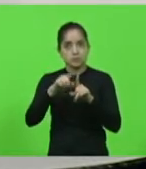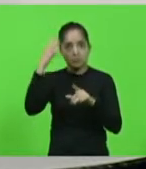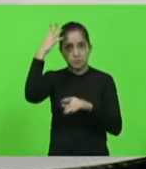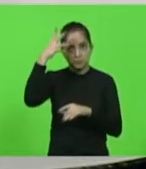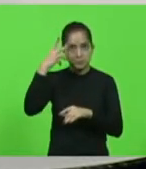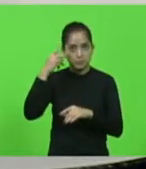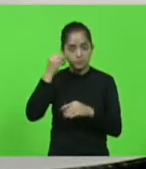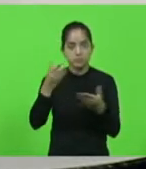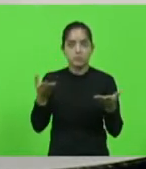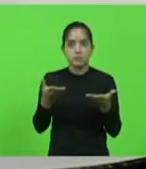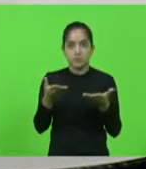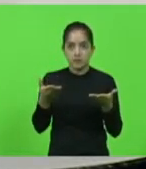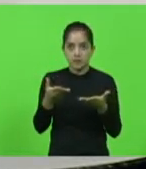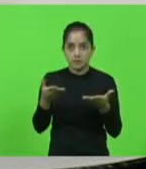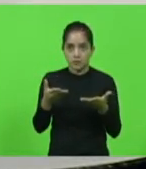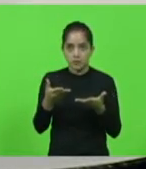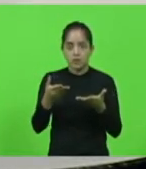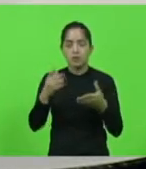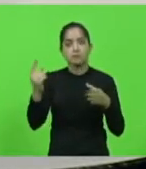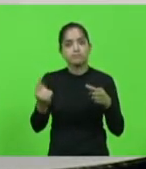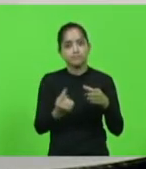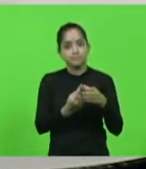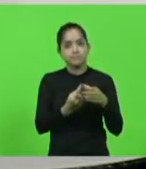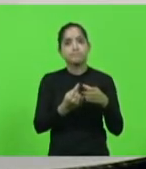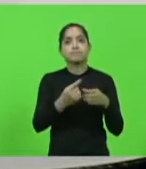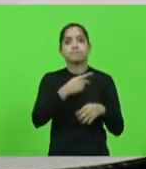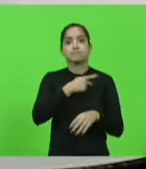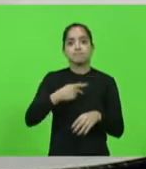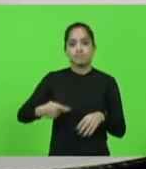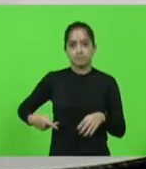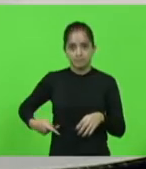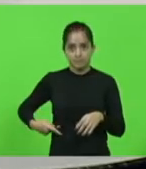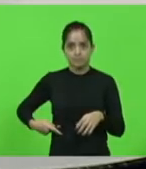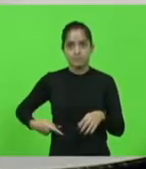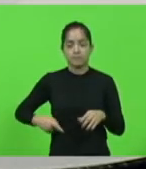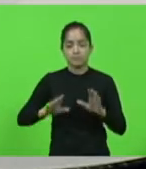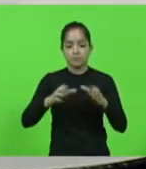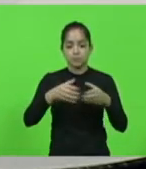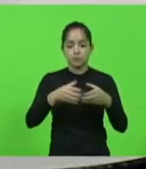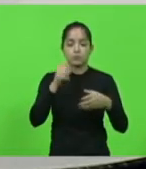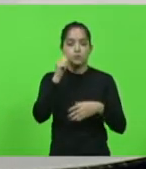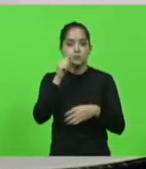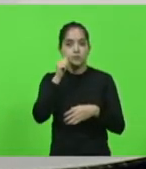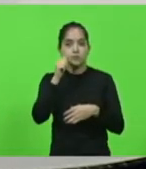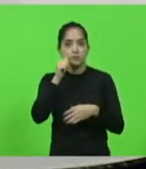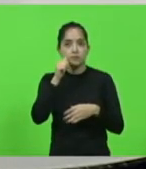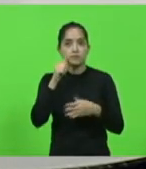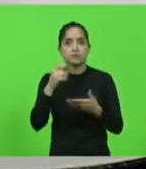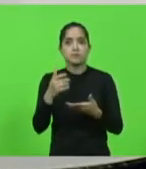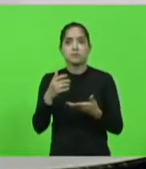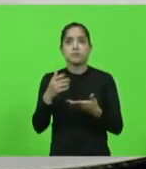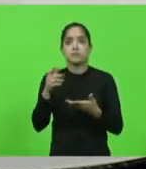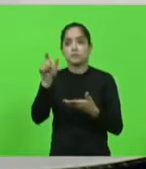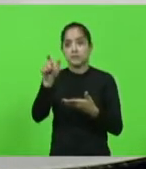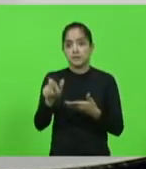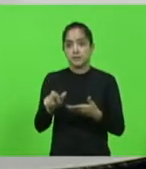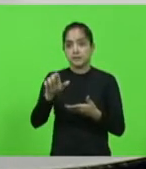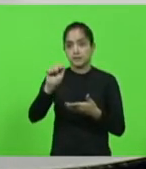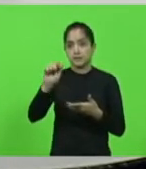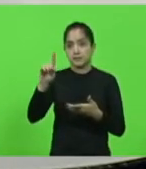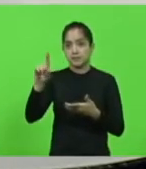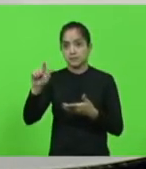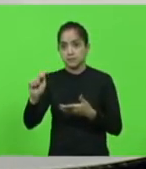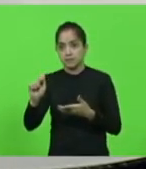que agora passa a integralizar a presidência da bancada feminina, uma vez que a Ada